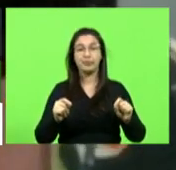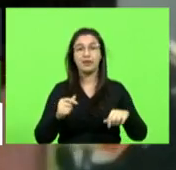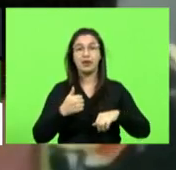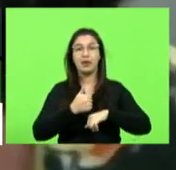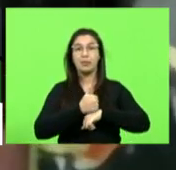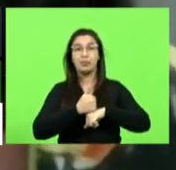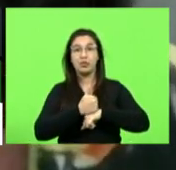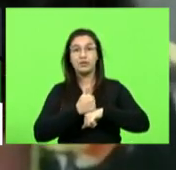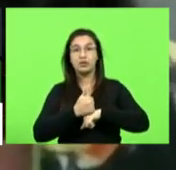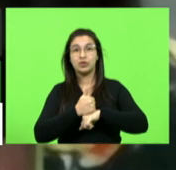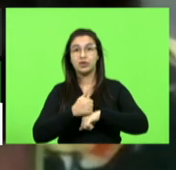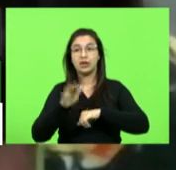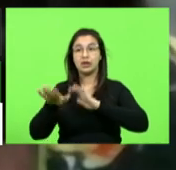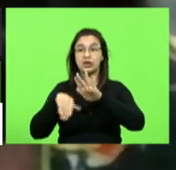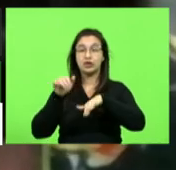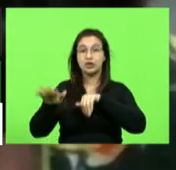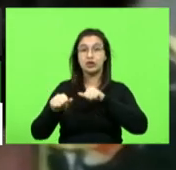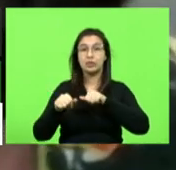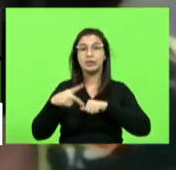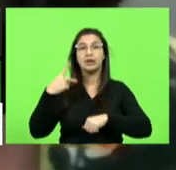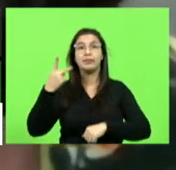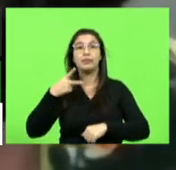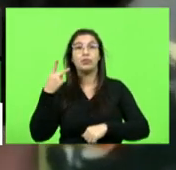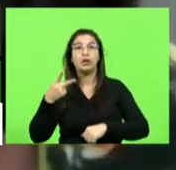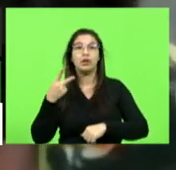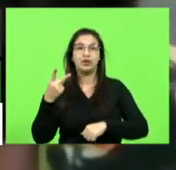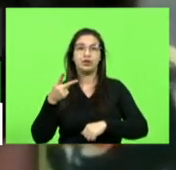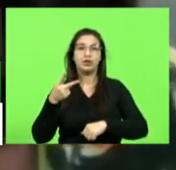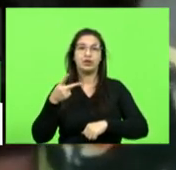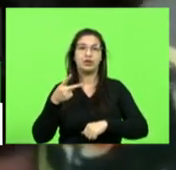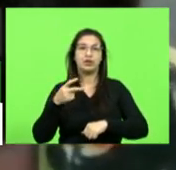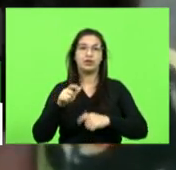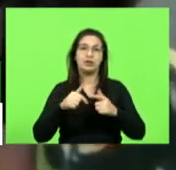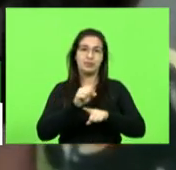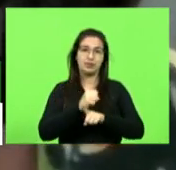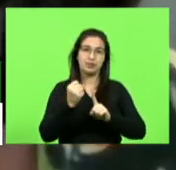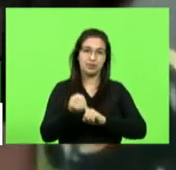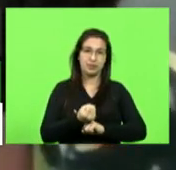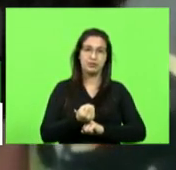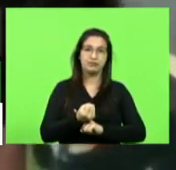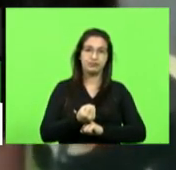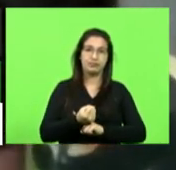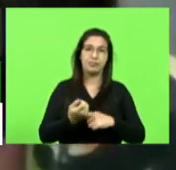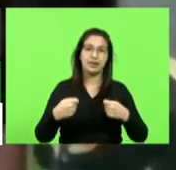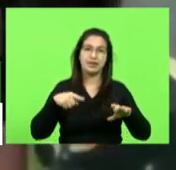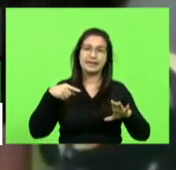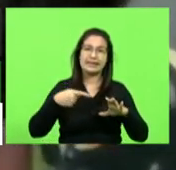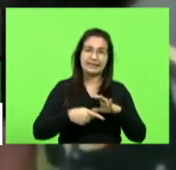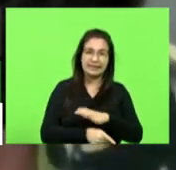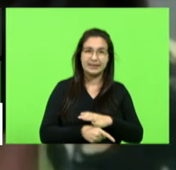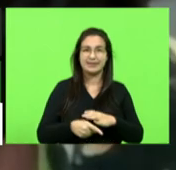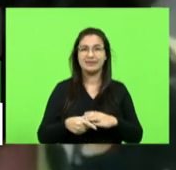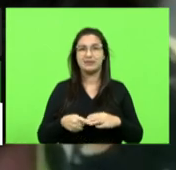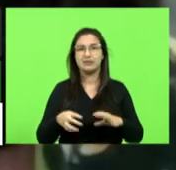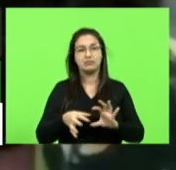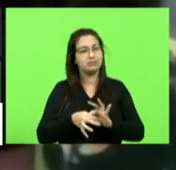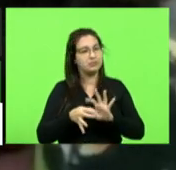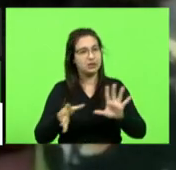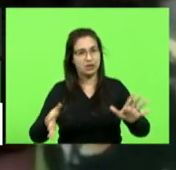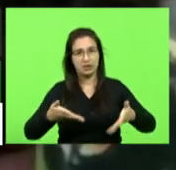política de assistência social para a educação. Né. É algo que a gente precisa aprofundar, né? Estamos à disposição para